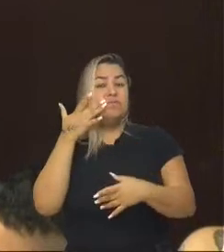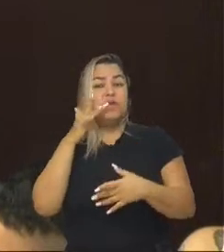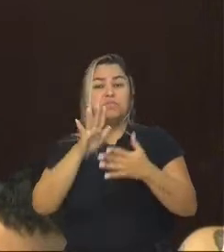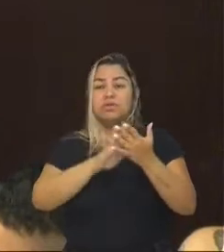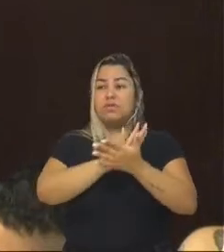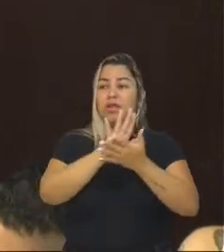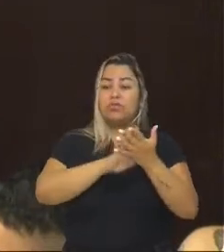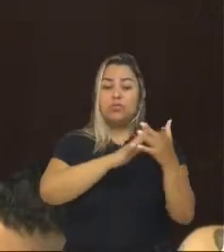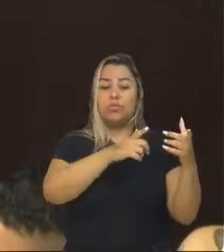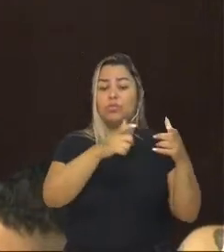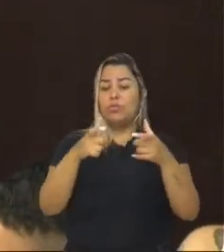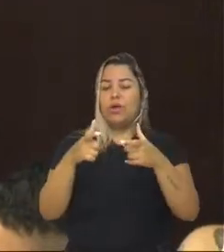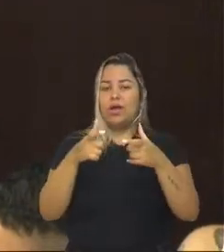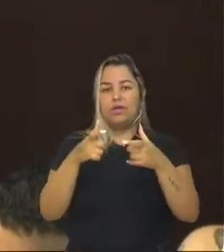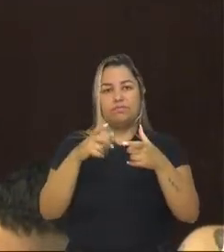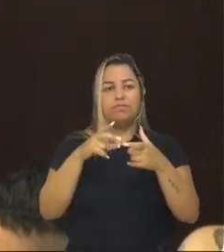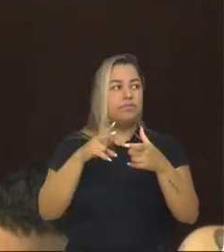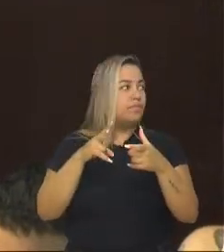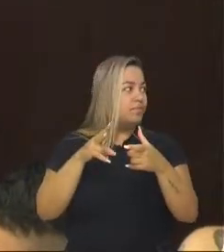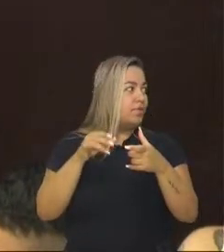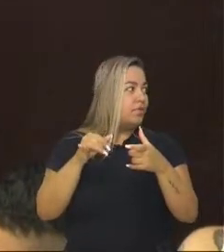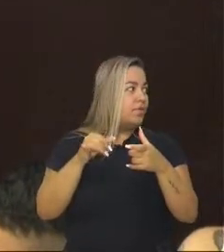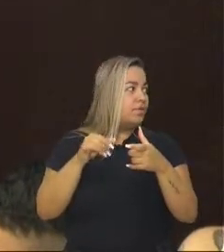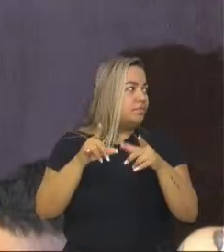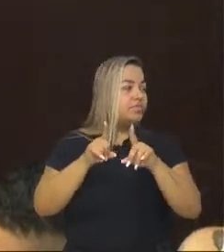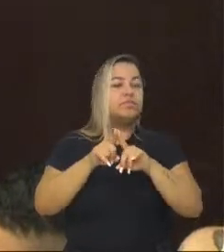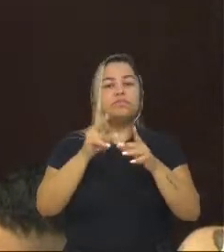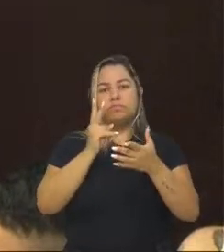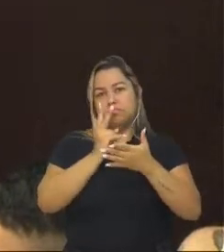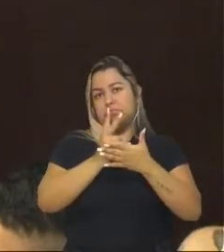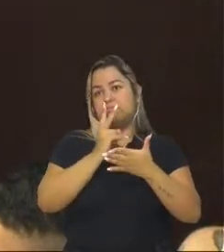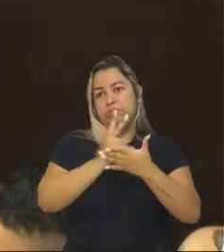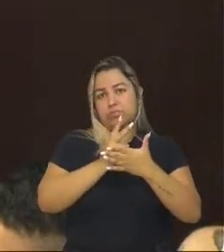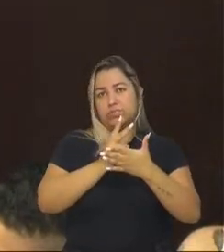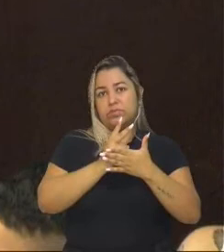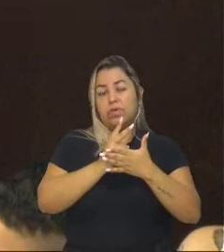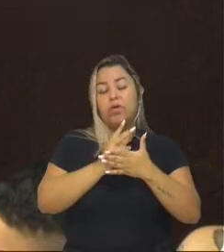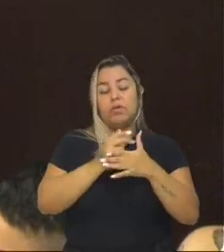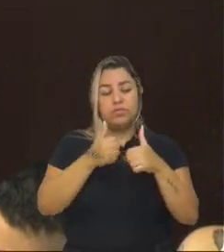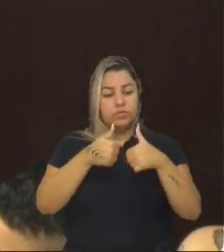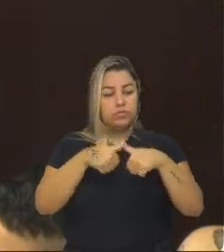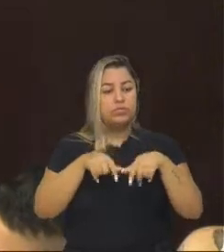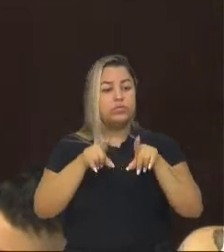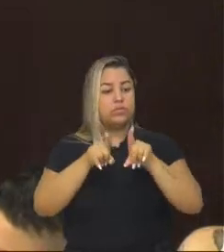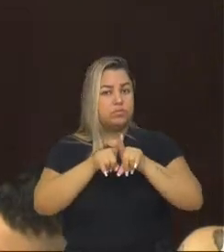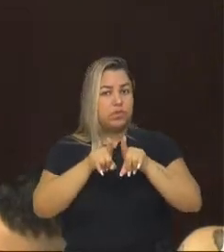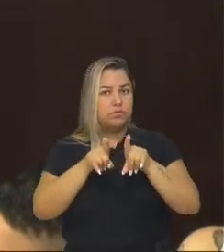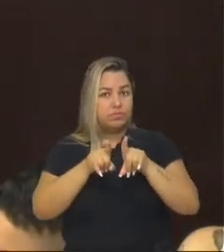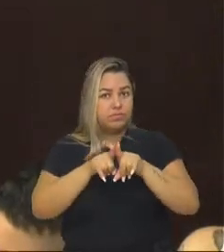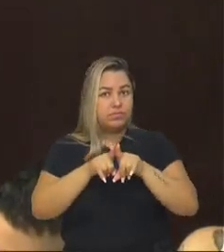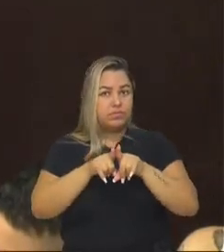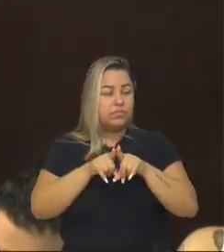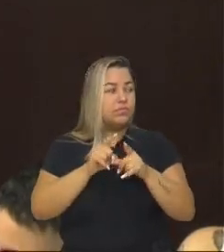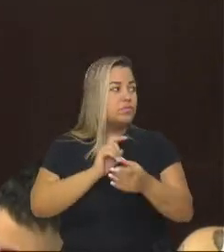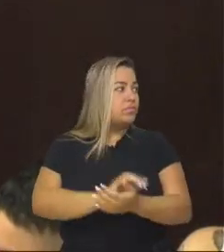que espaço ocupar, mas ocupando mesmo assim, porque eu estou aqui para isso.